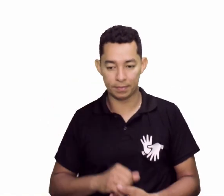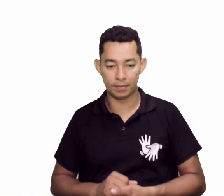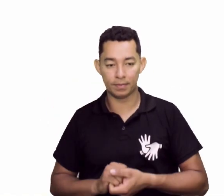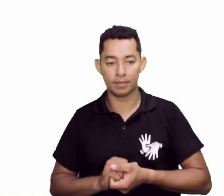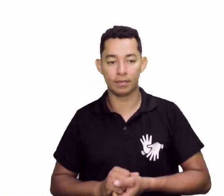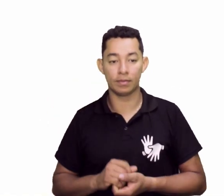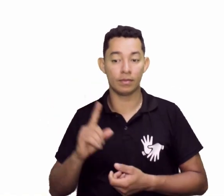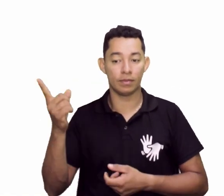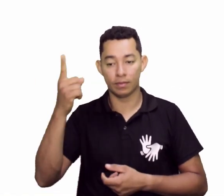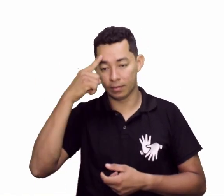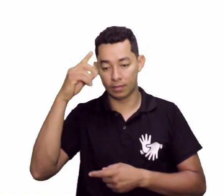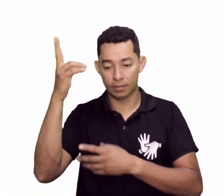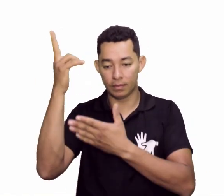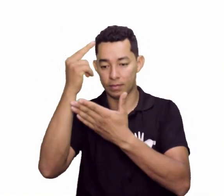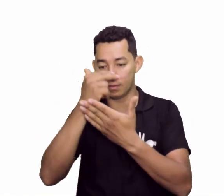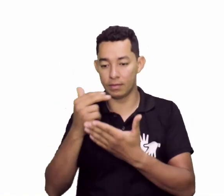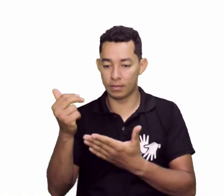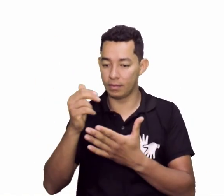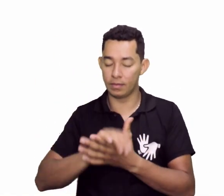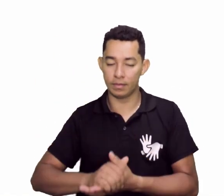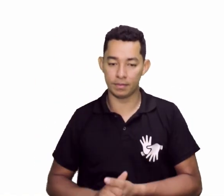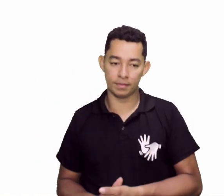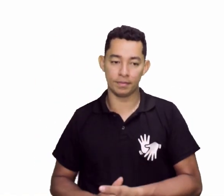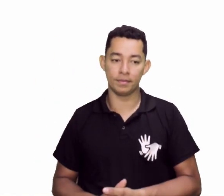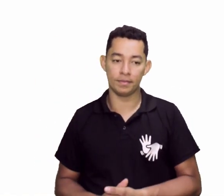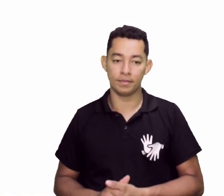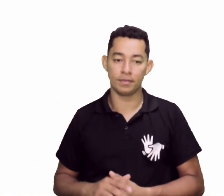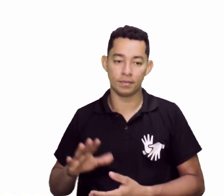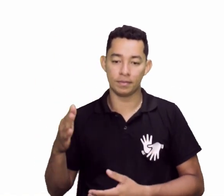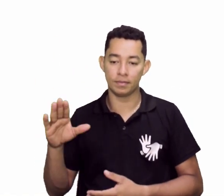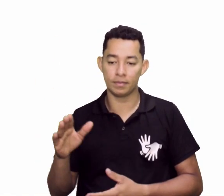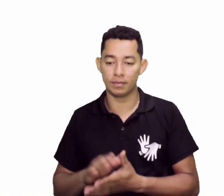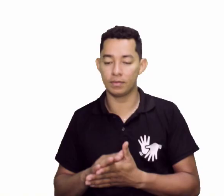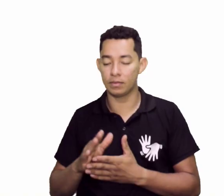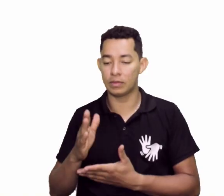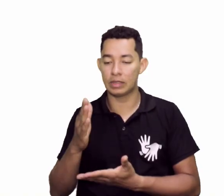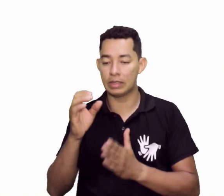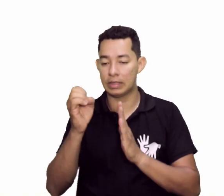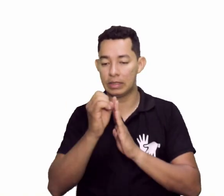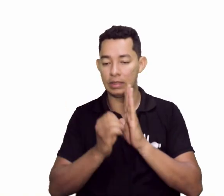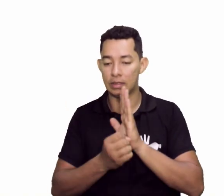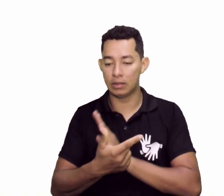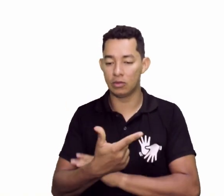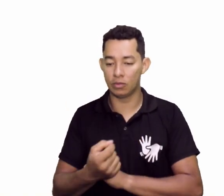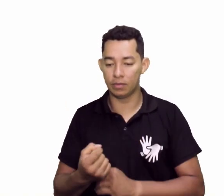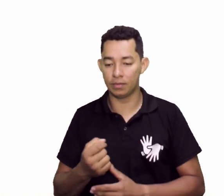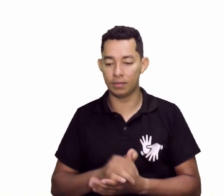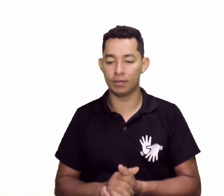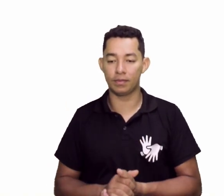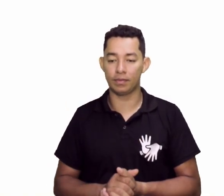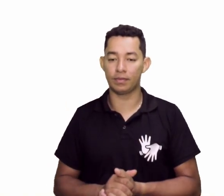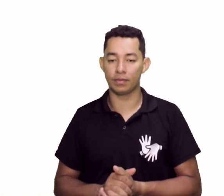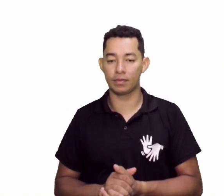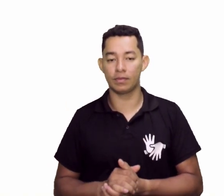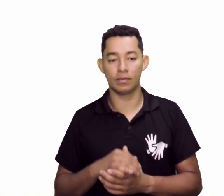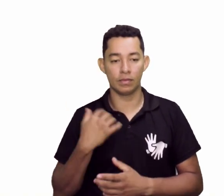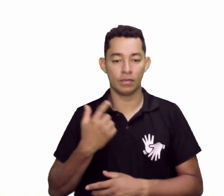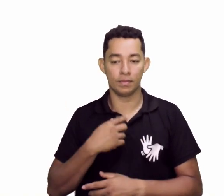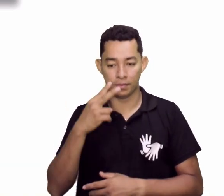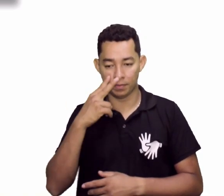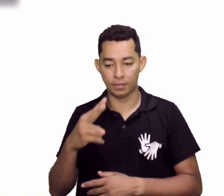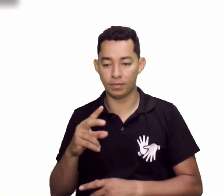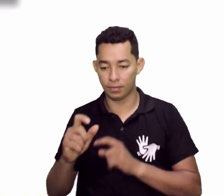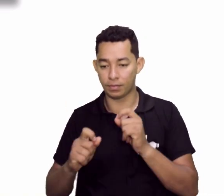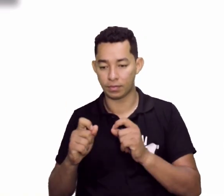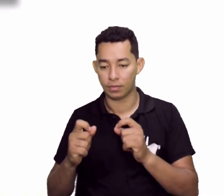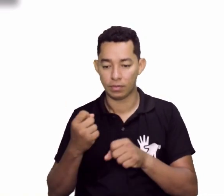só, a partir de meados do século XX, a gente vê aqui que nos anos